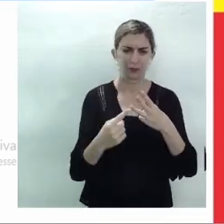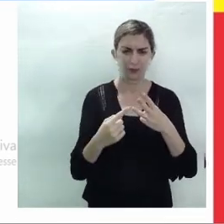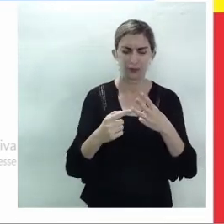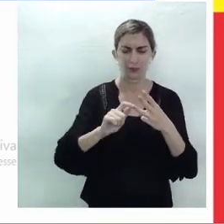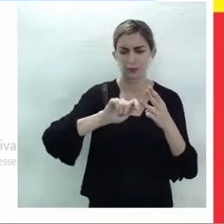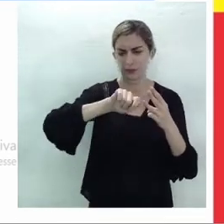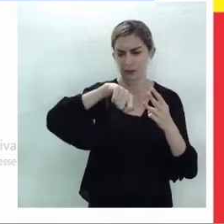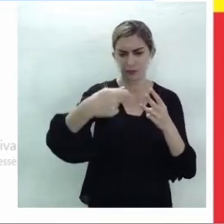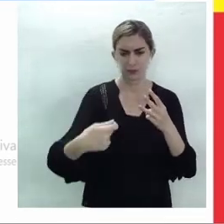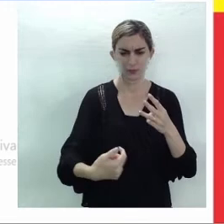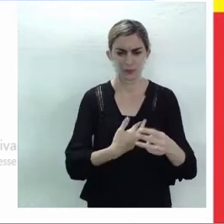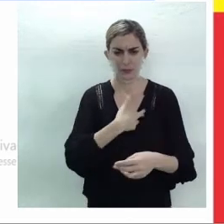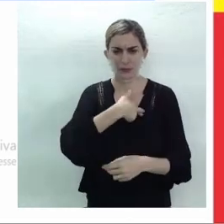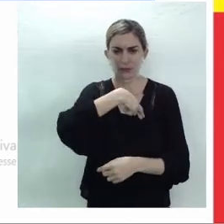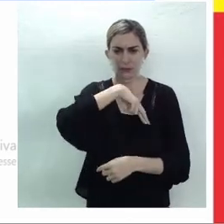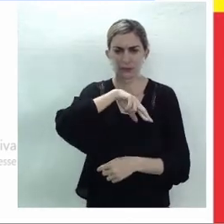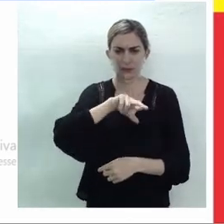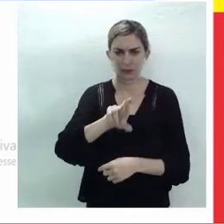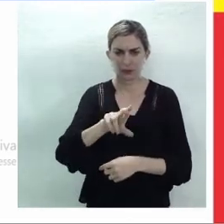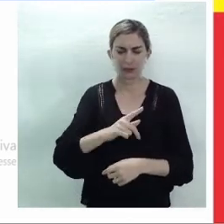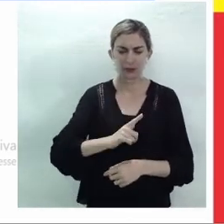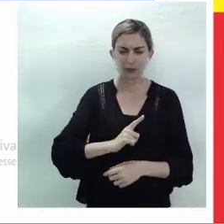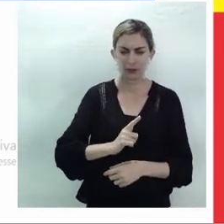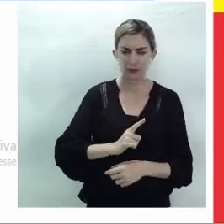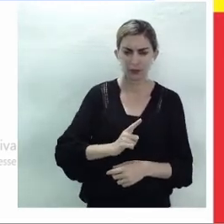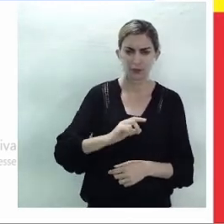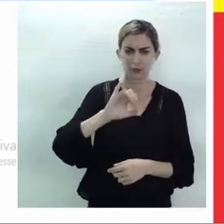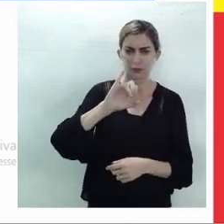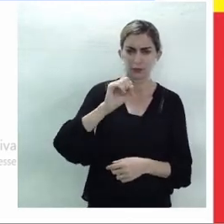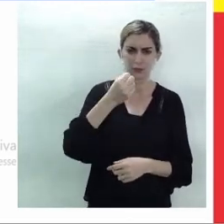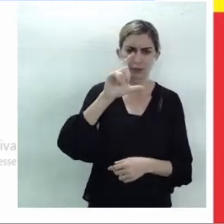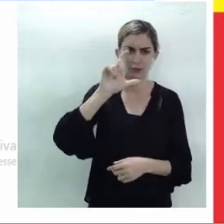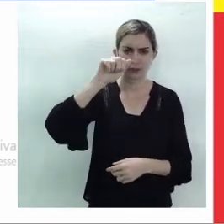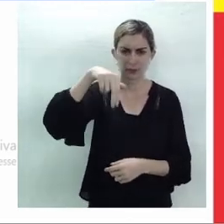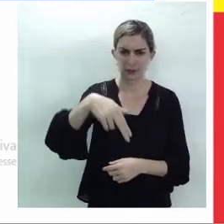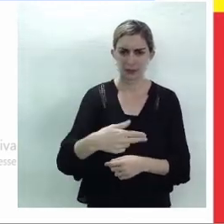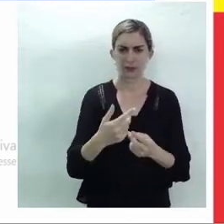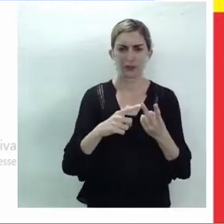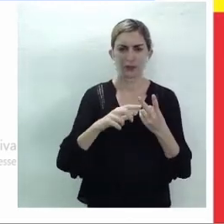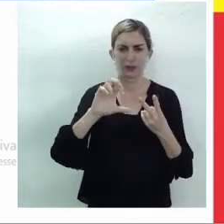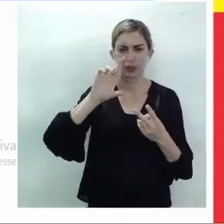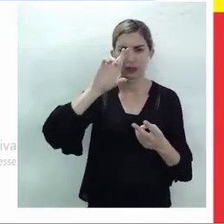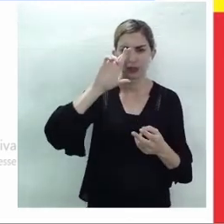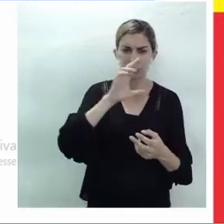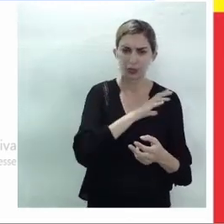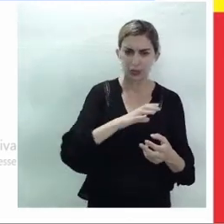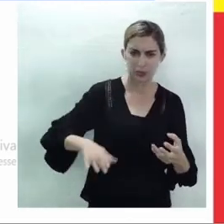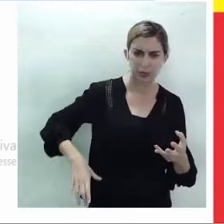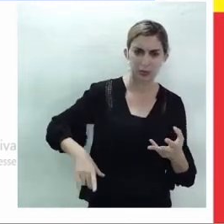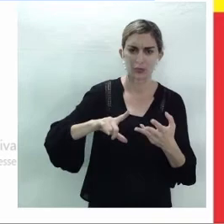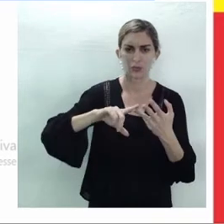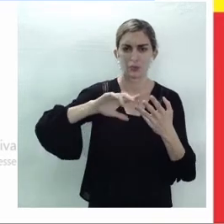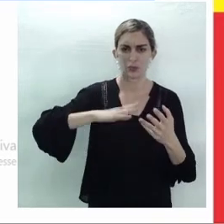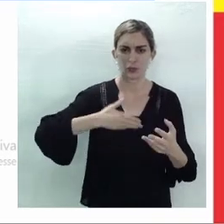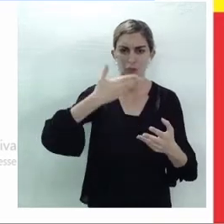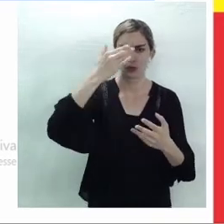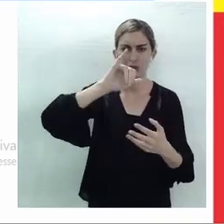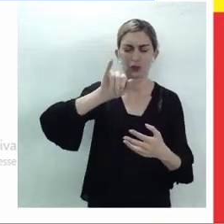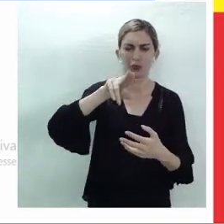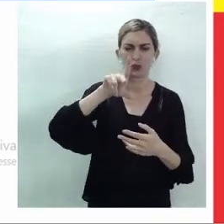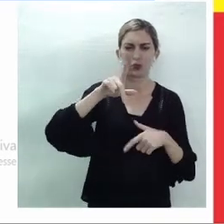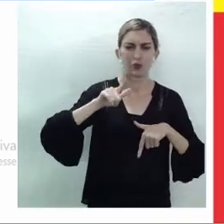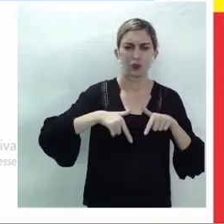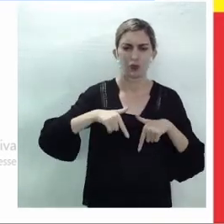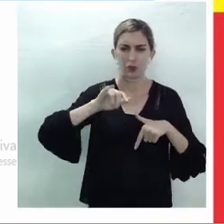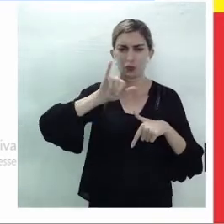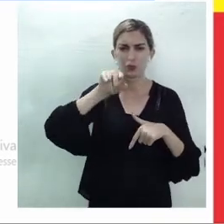símbolos religiosos. Então aqui nós temos o Islã, o cristianismo, o judaísmo. Então é importante